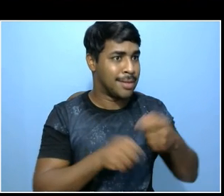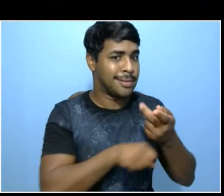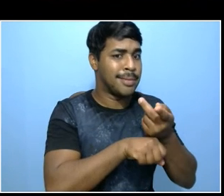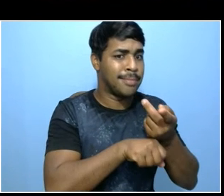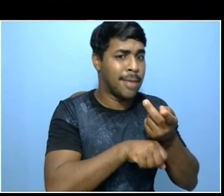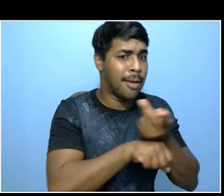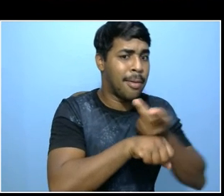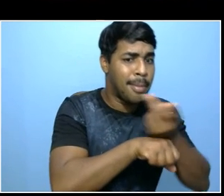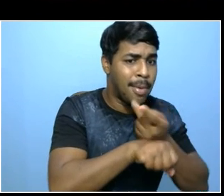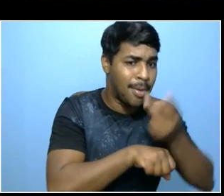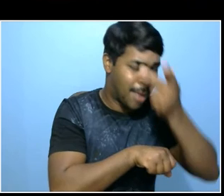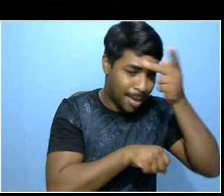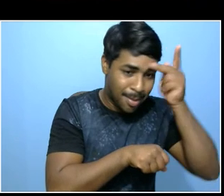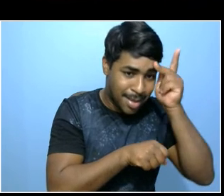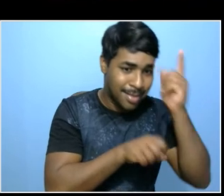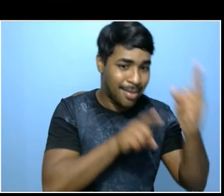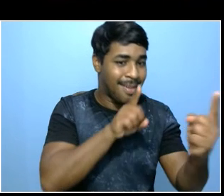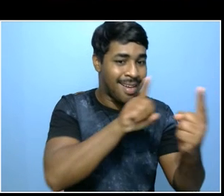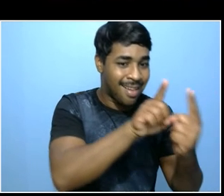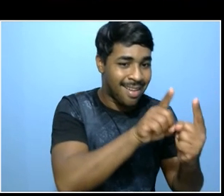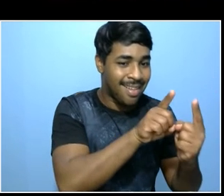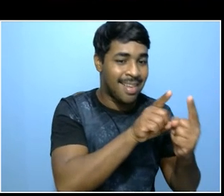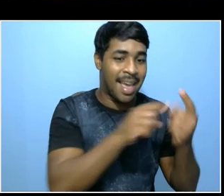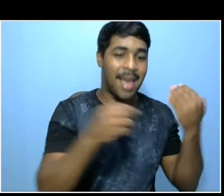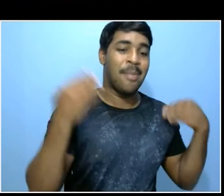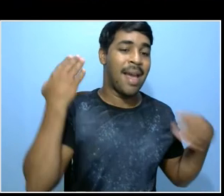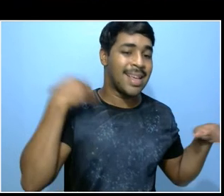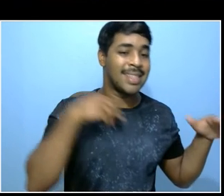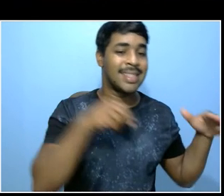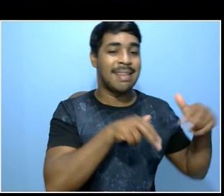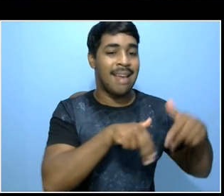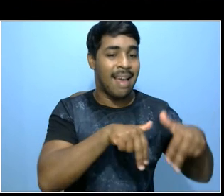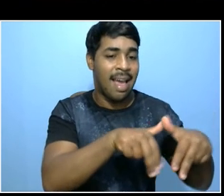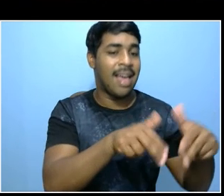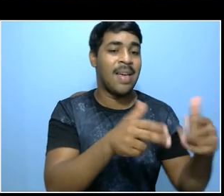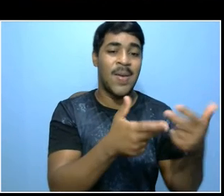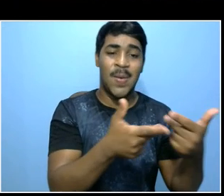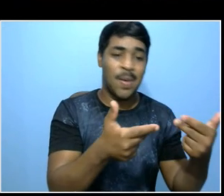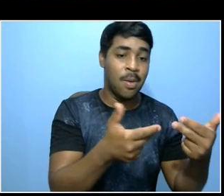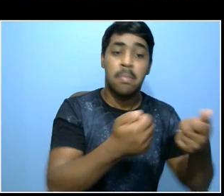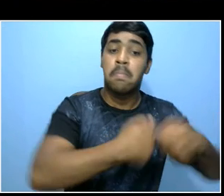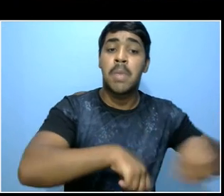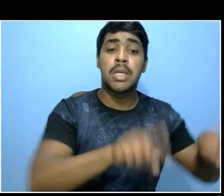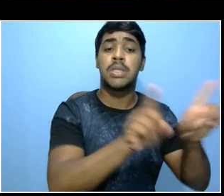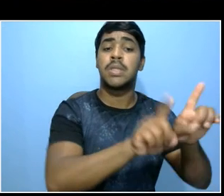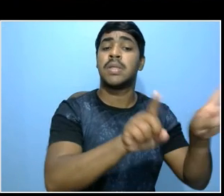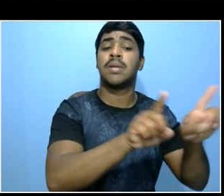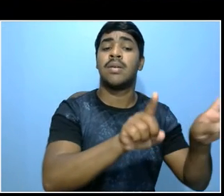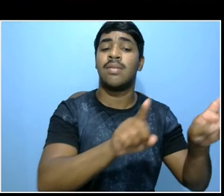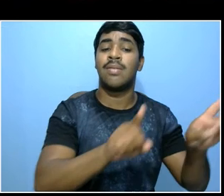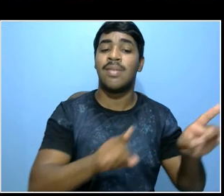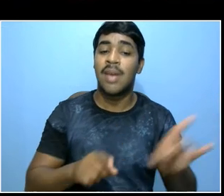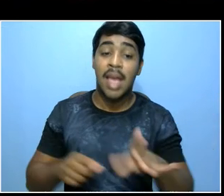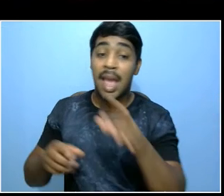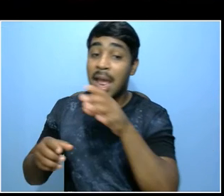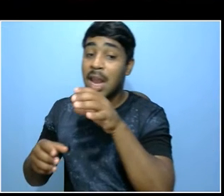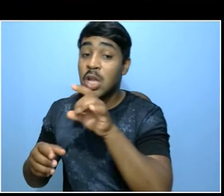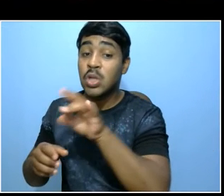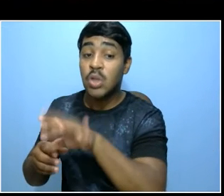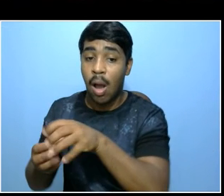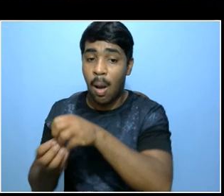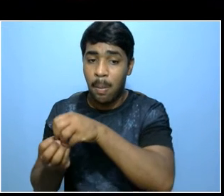esse parceiro, convidar para sair, não vai ter que conquistar esse parceiro. Então ela não vai ter gasto de energia quase nenhum,